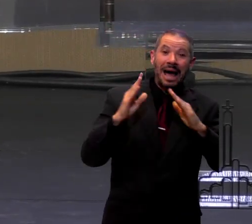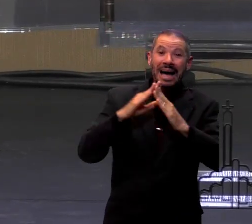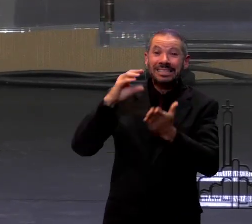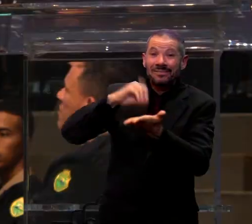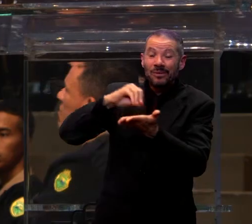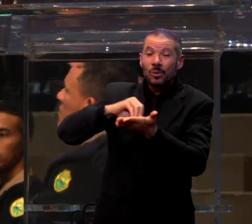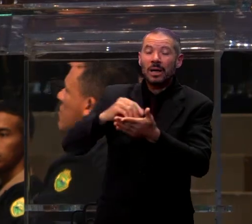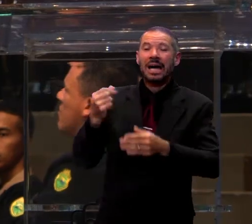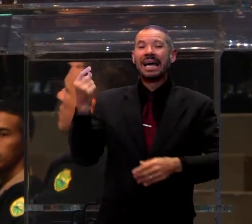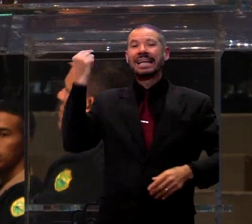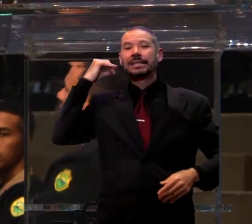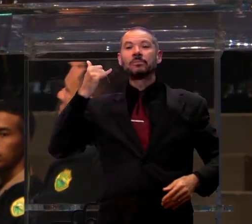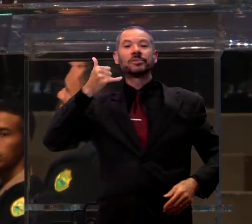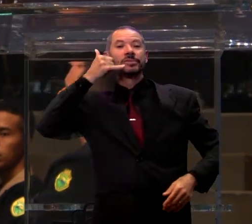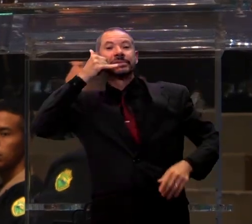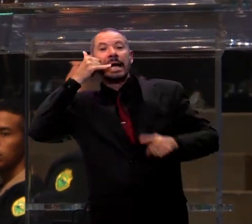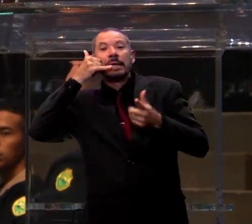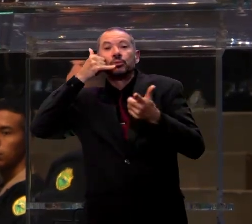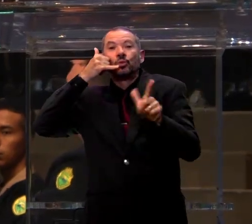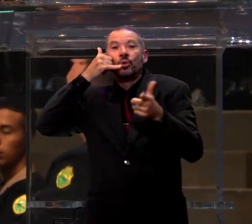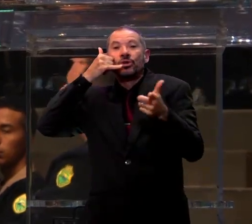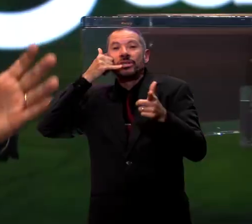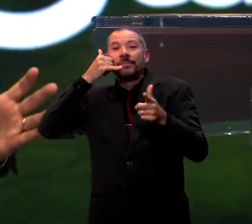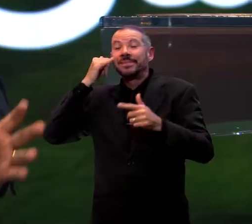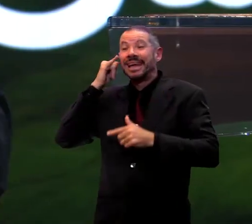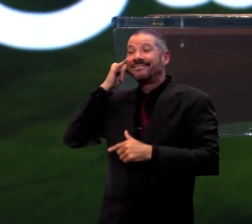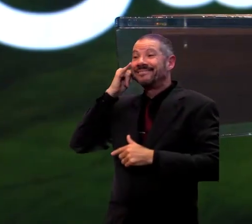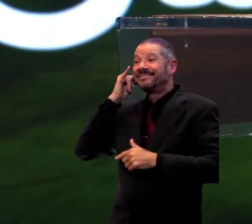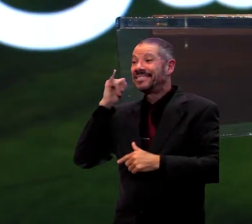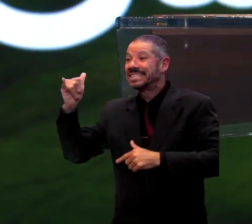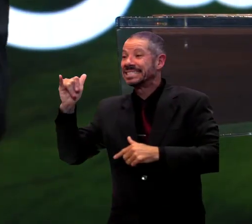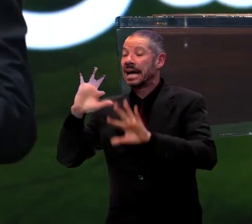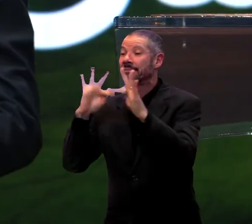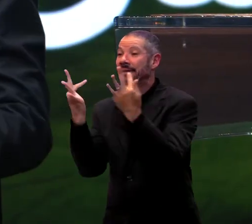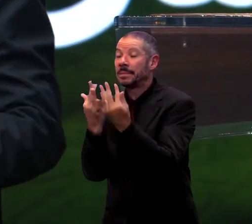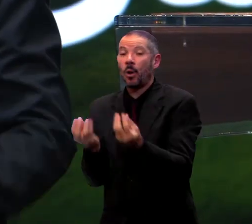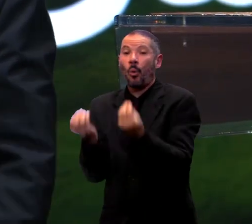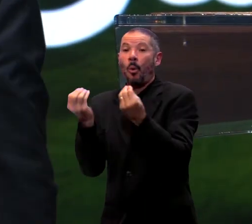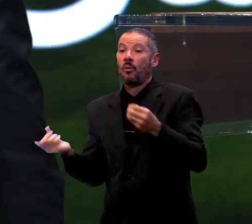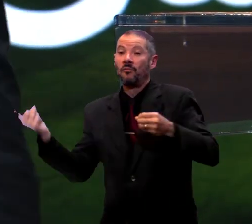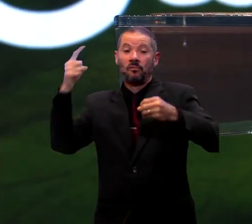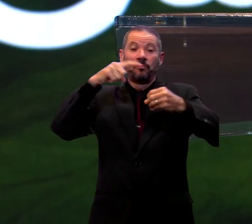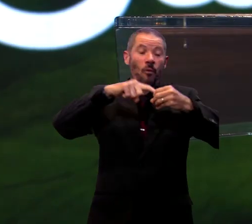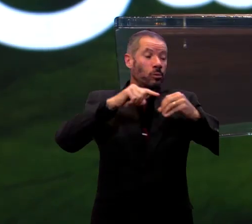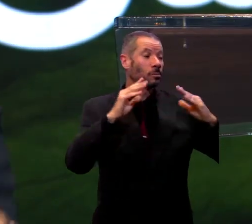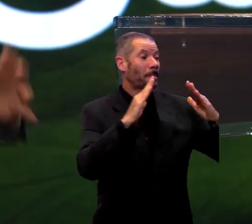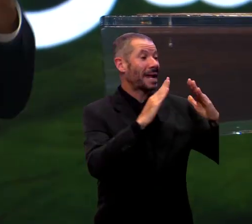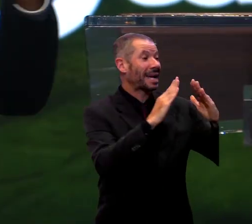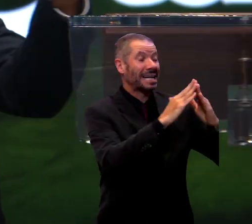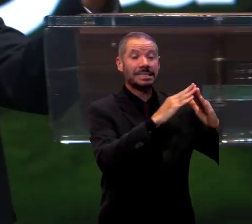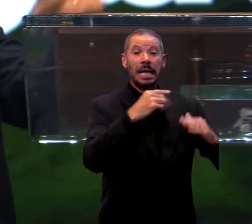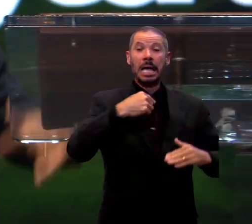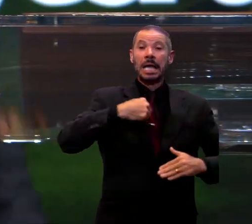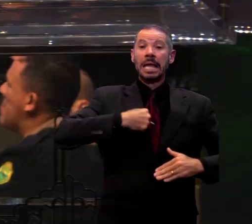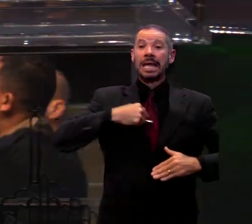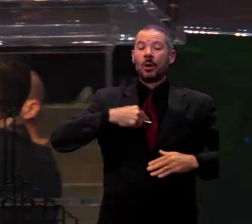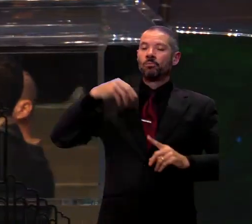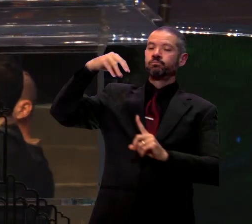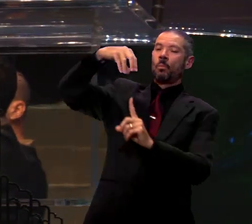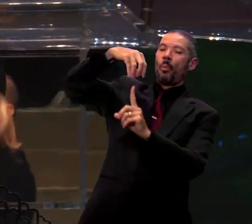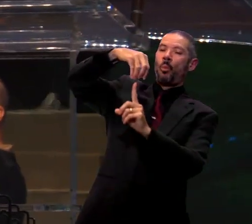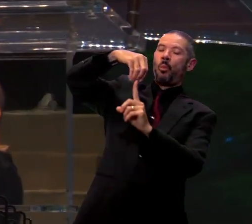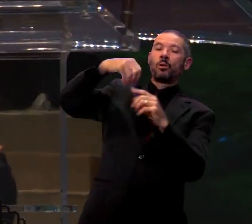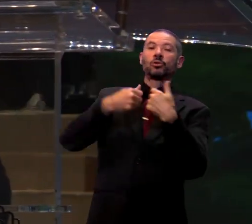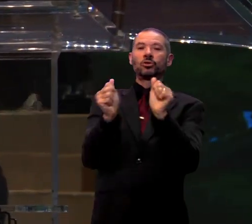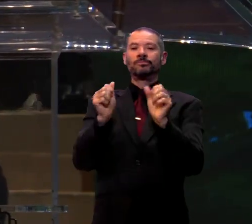Naquele tempo não tinha celular, então não dava nem para avisar. Falei, como é que eu volto para casa? E eu fiquei no ponto do ônibus.